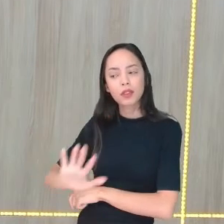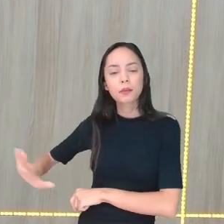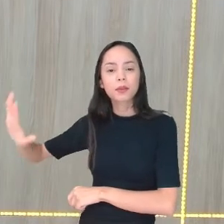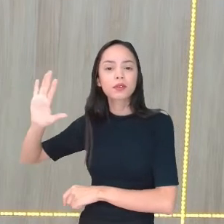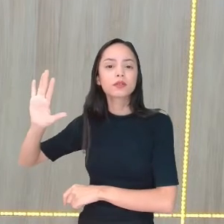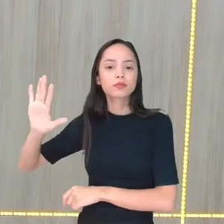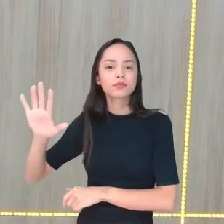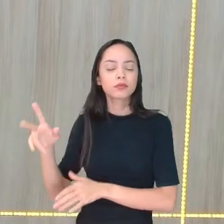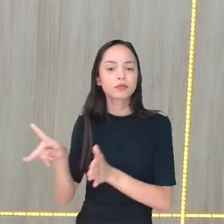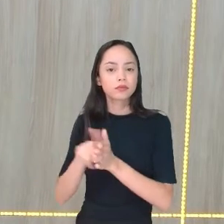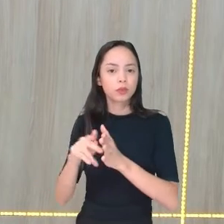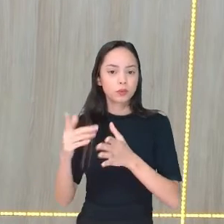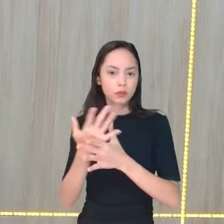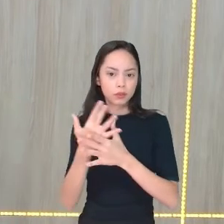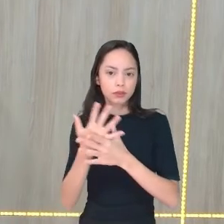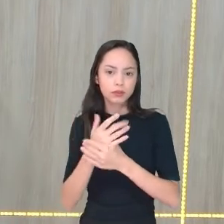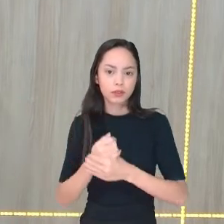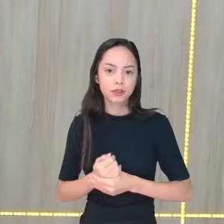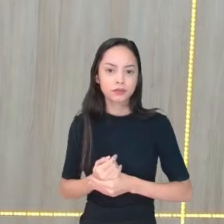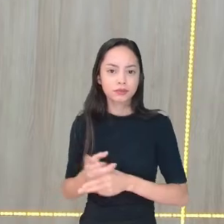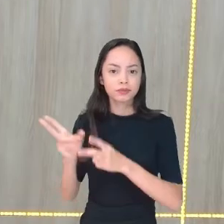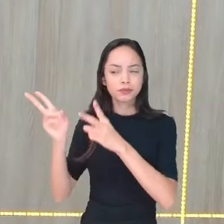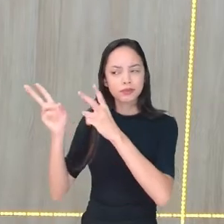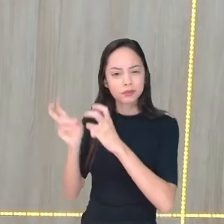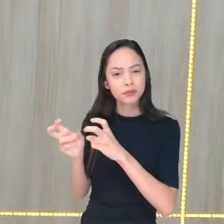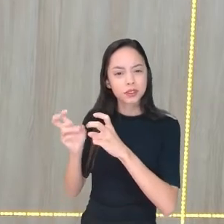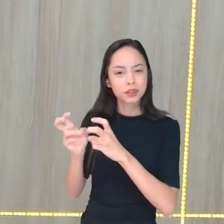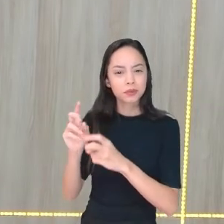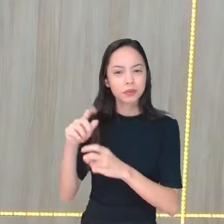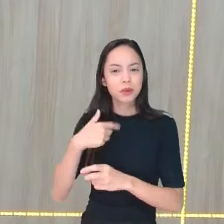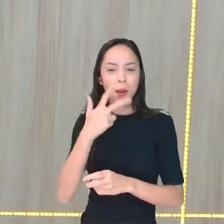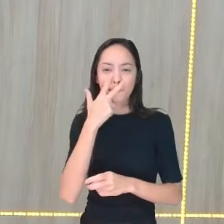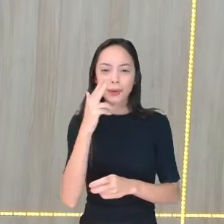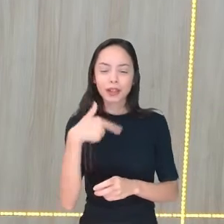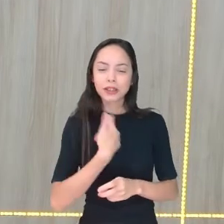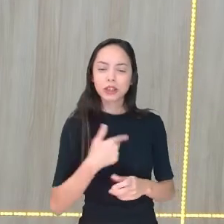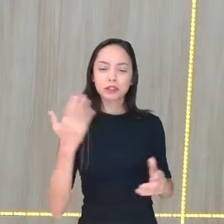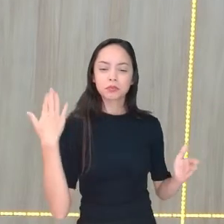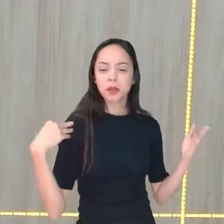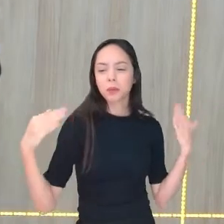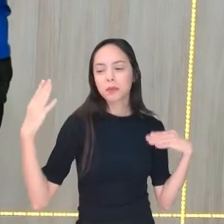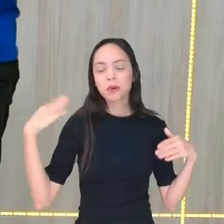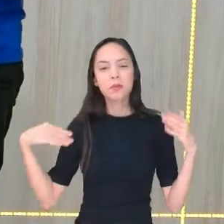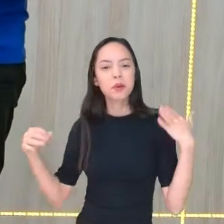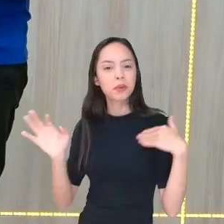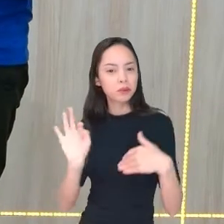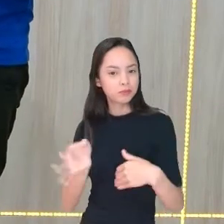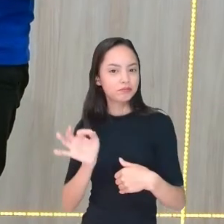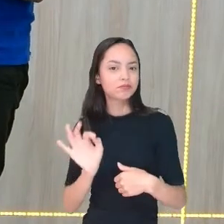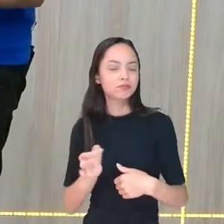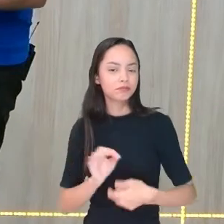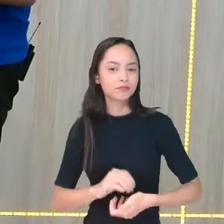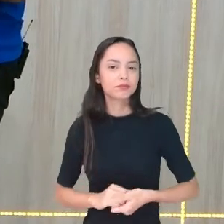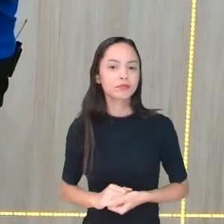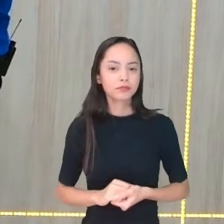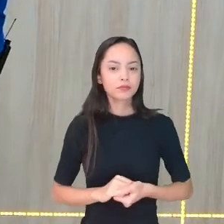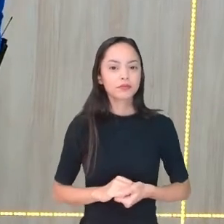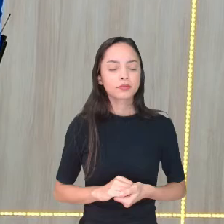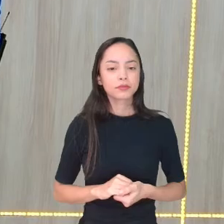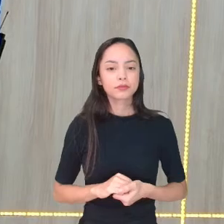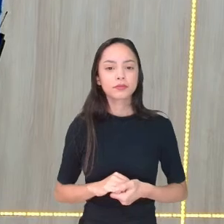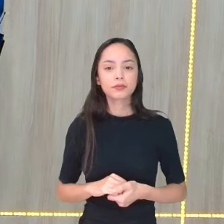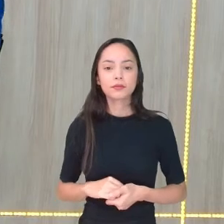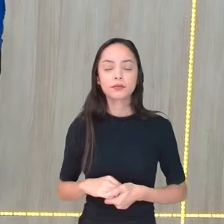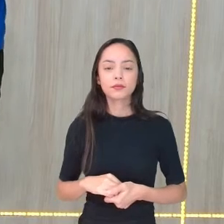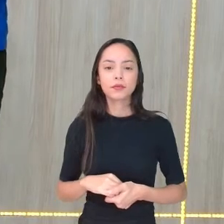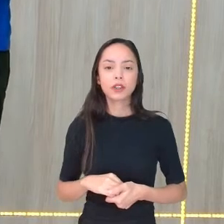Percebe? Então, vejam, foi um grande passeio que a gente deu conceitual aqui, né? Essa aqui ficou um pouco aí